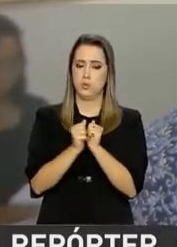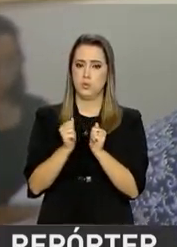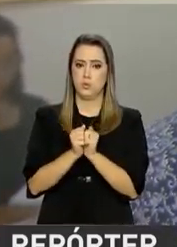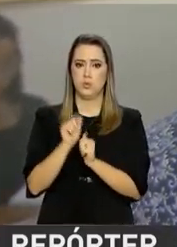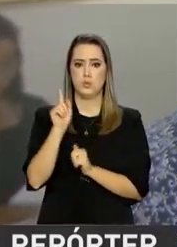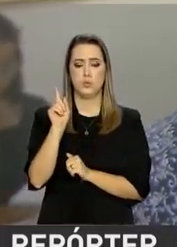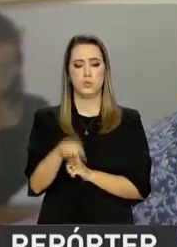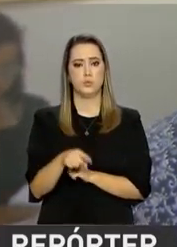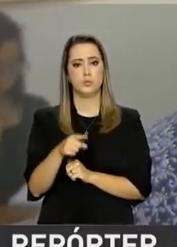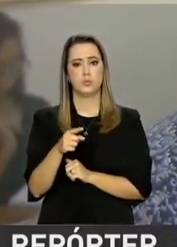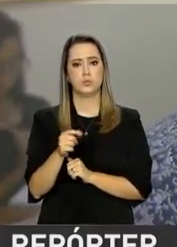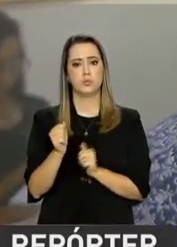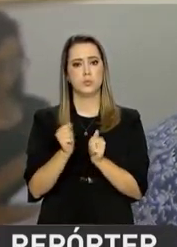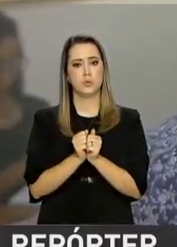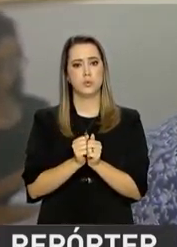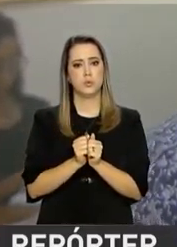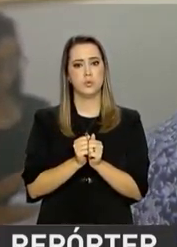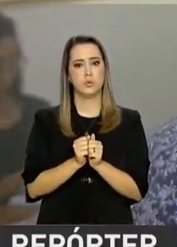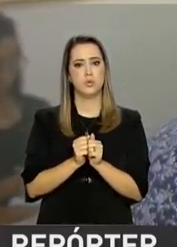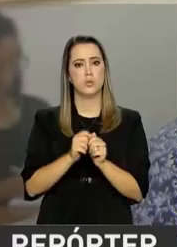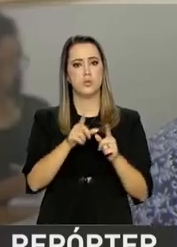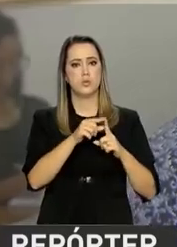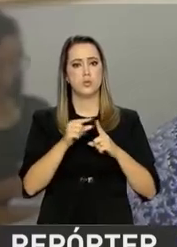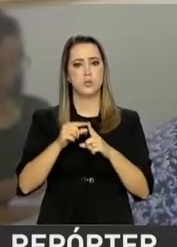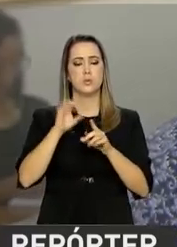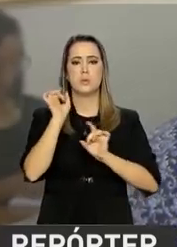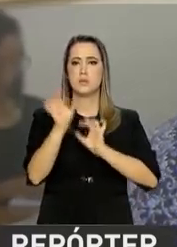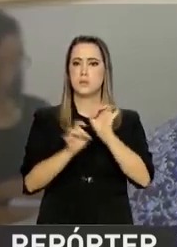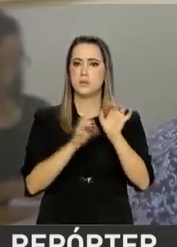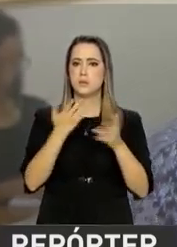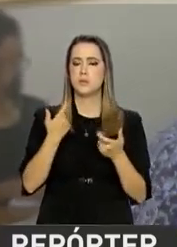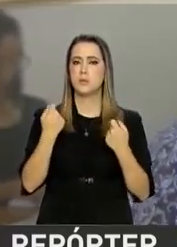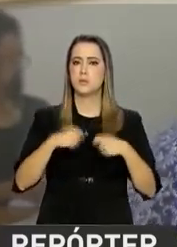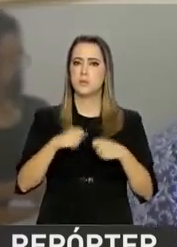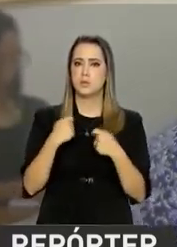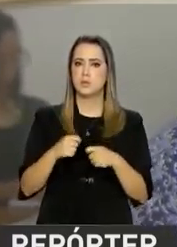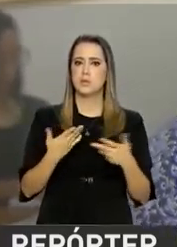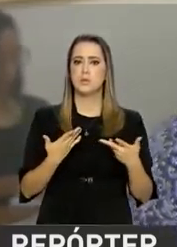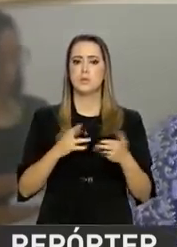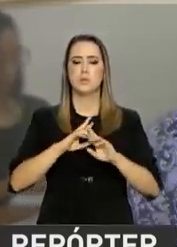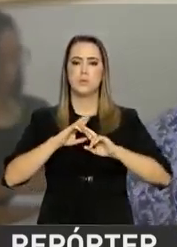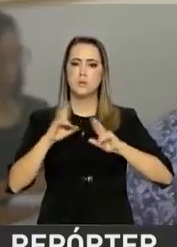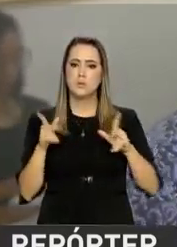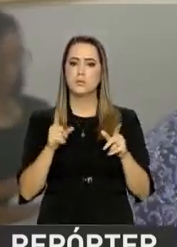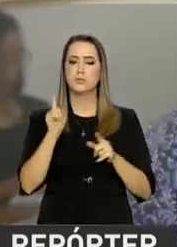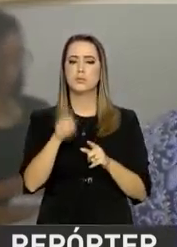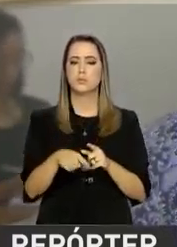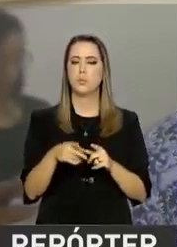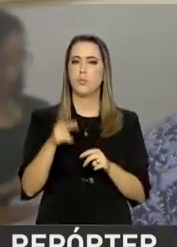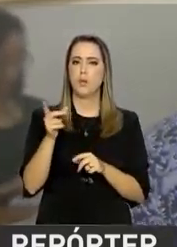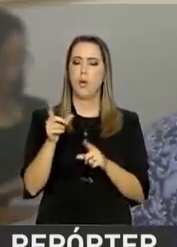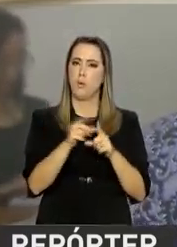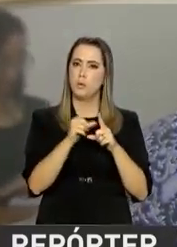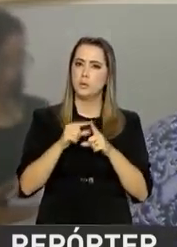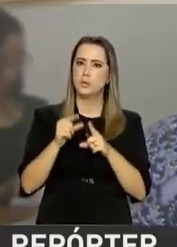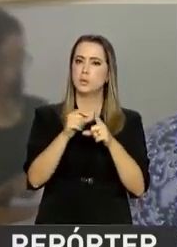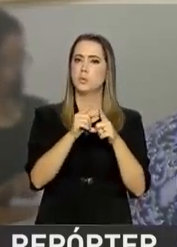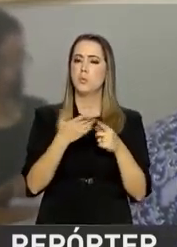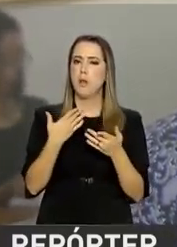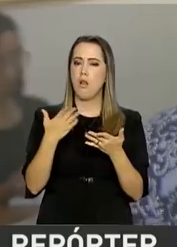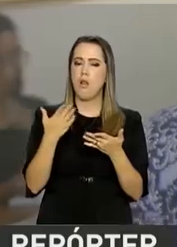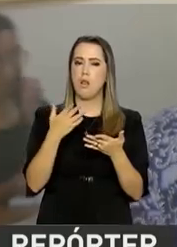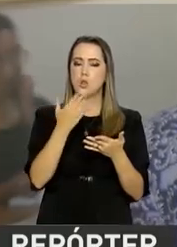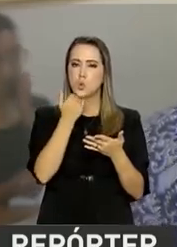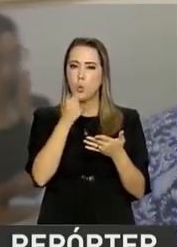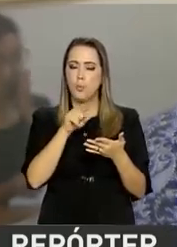com eles o vocabulário mais específico, porque eles vão precisar de direções mais específicas, um vocabulário de comida mais